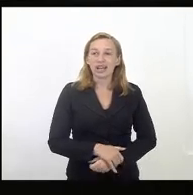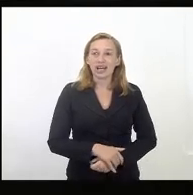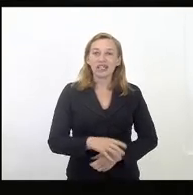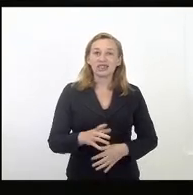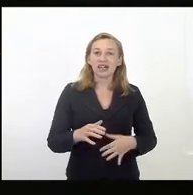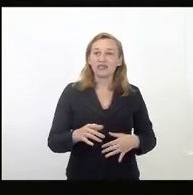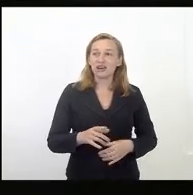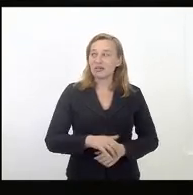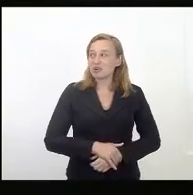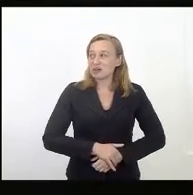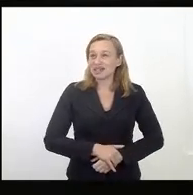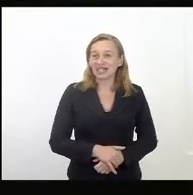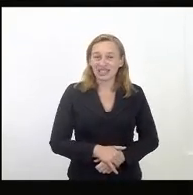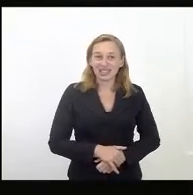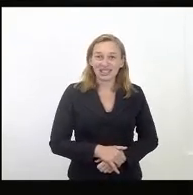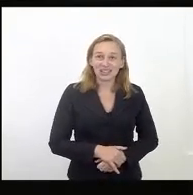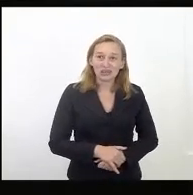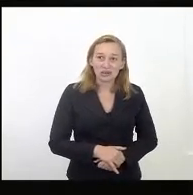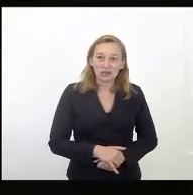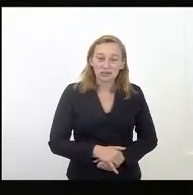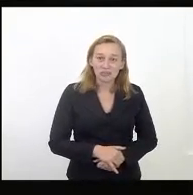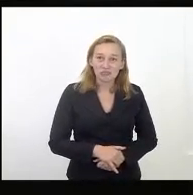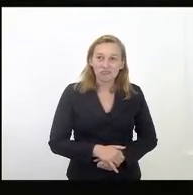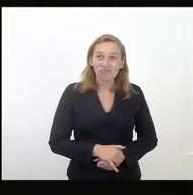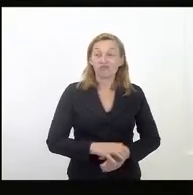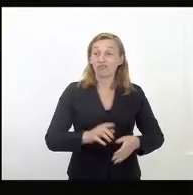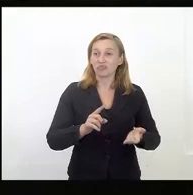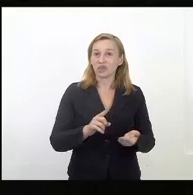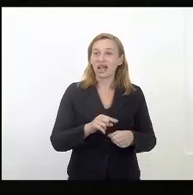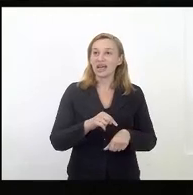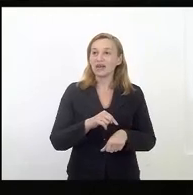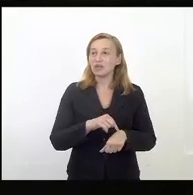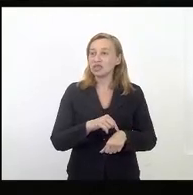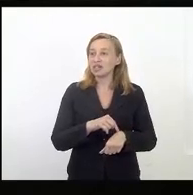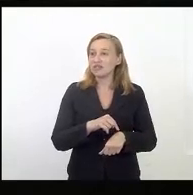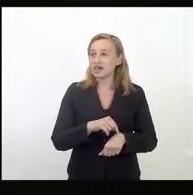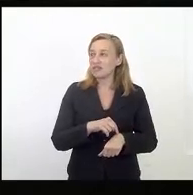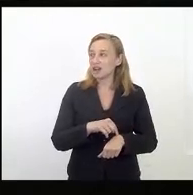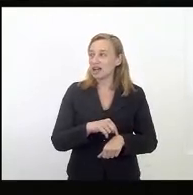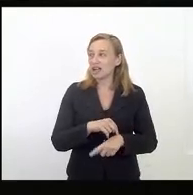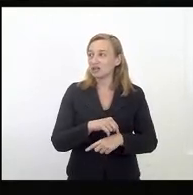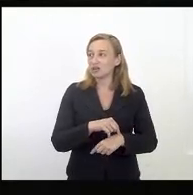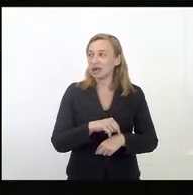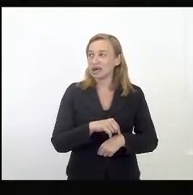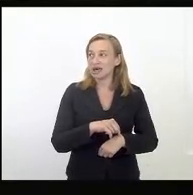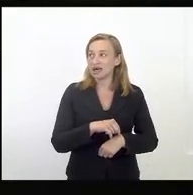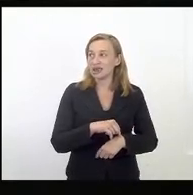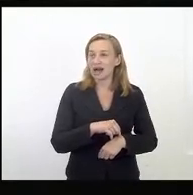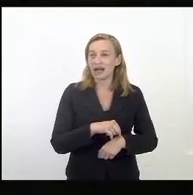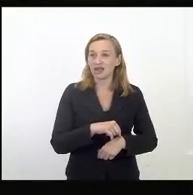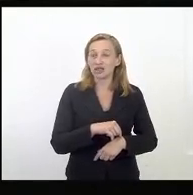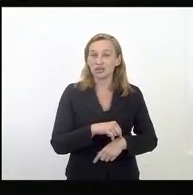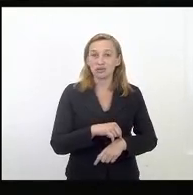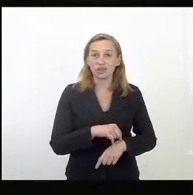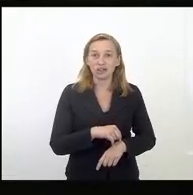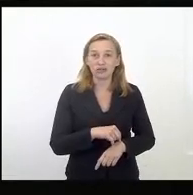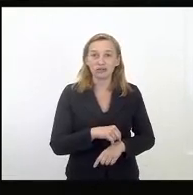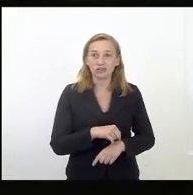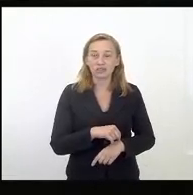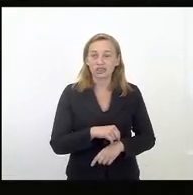legislativas nós teremos aqui a partir desse Parlamento outra outra